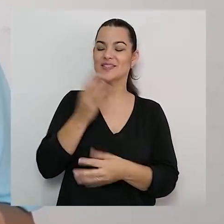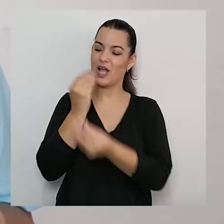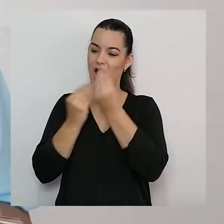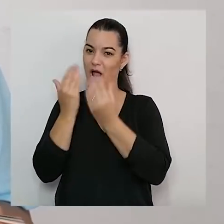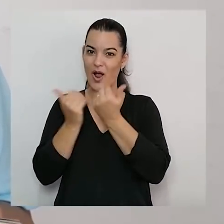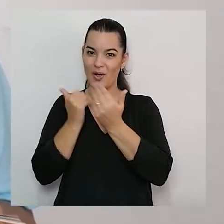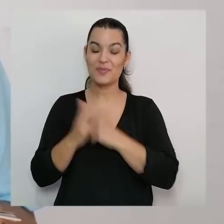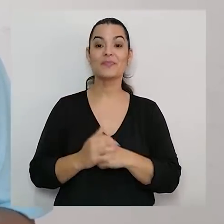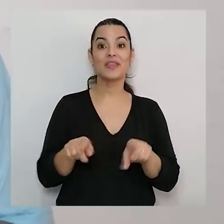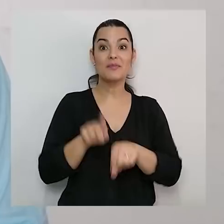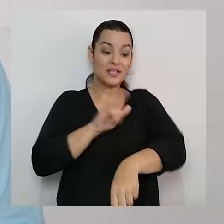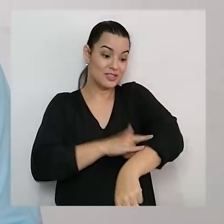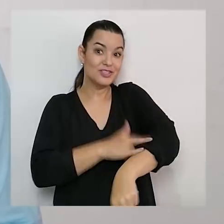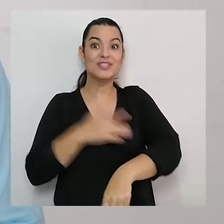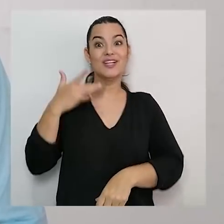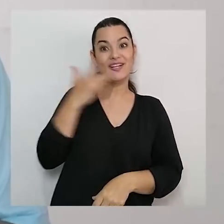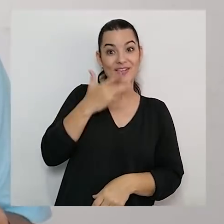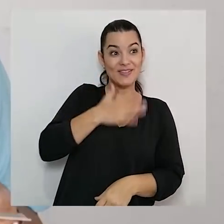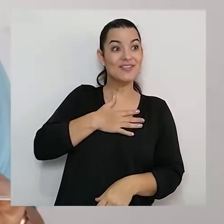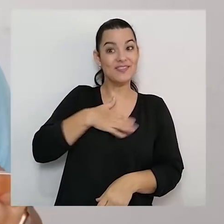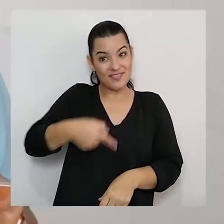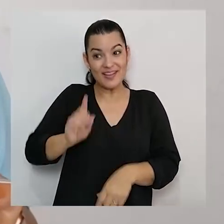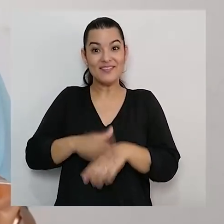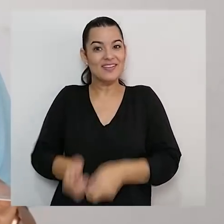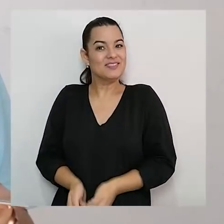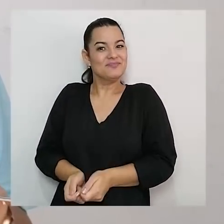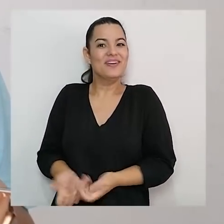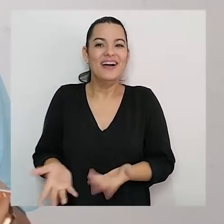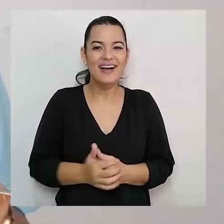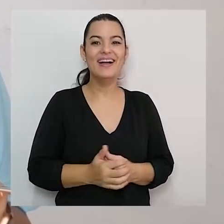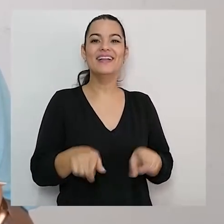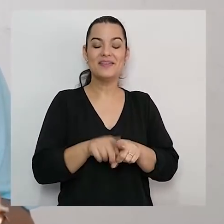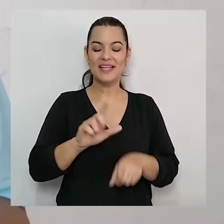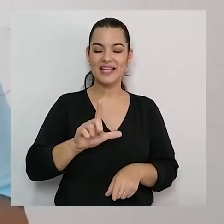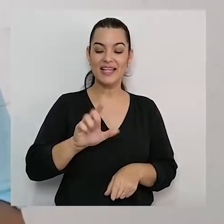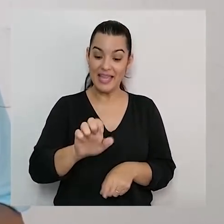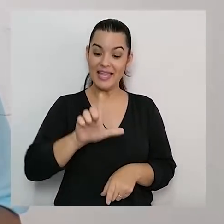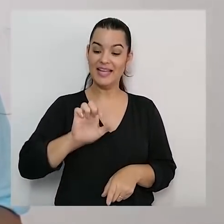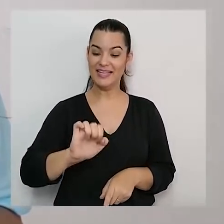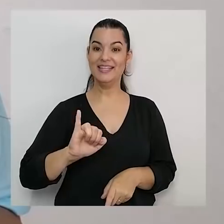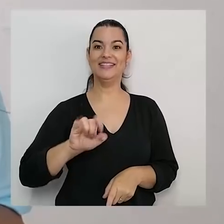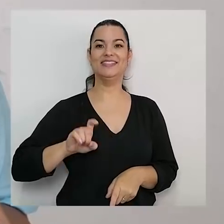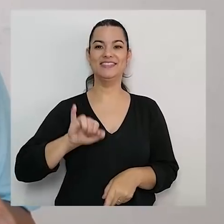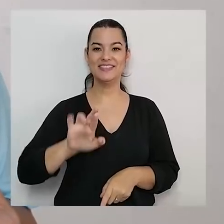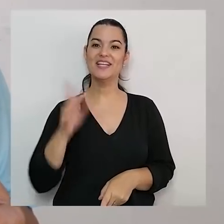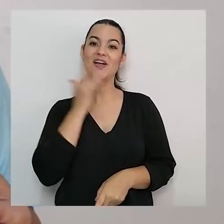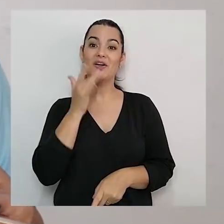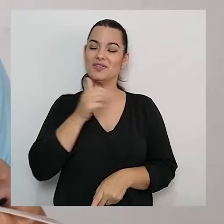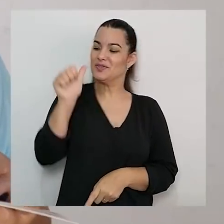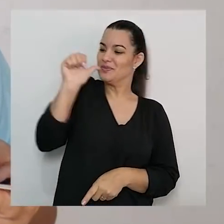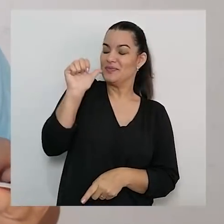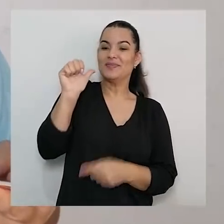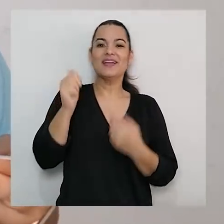de fazer. Assim como elixir é gostoso de beber. Assim como a paixão